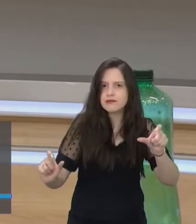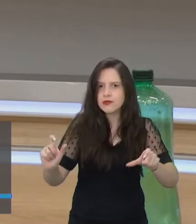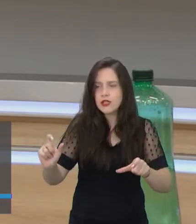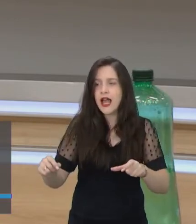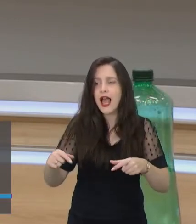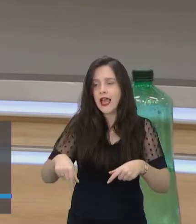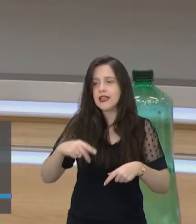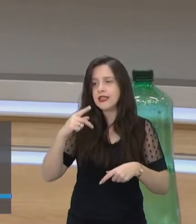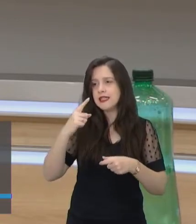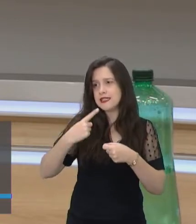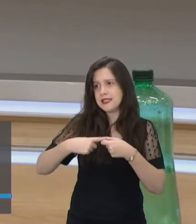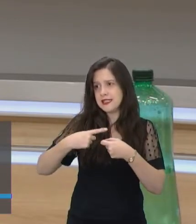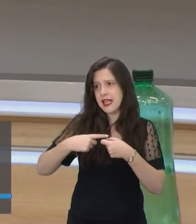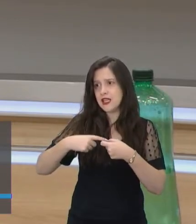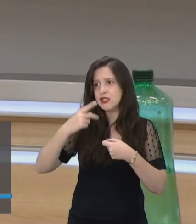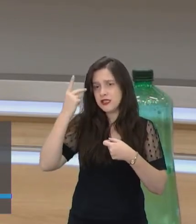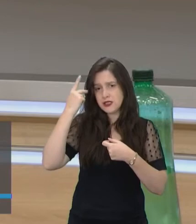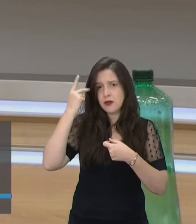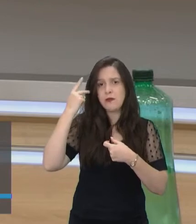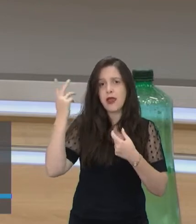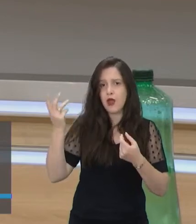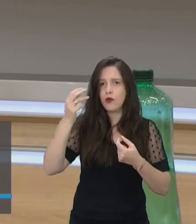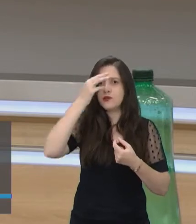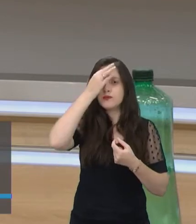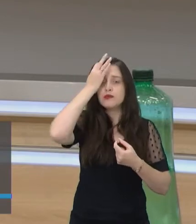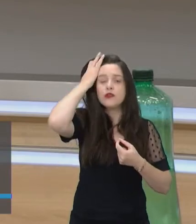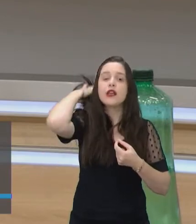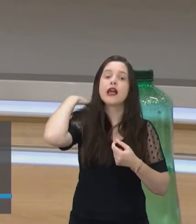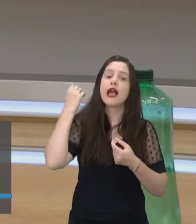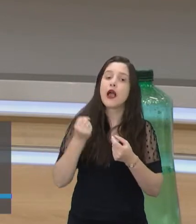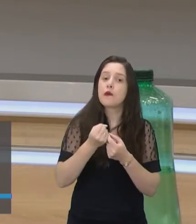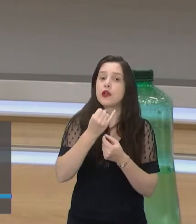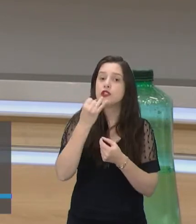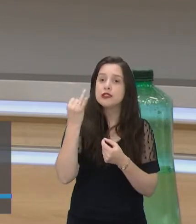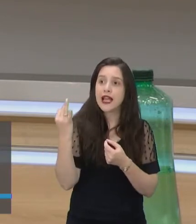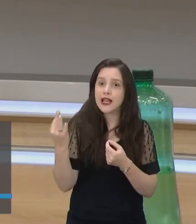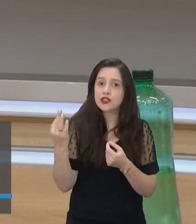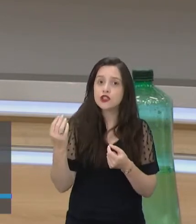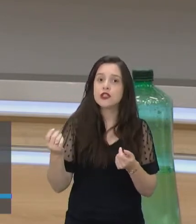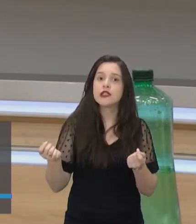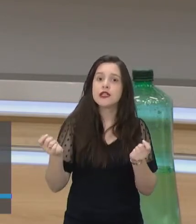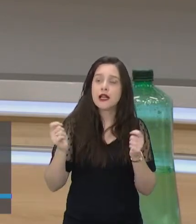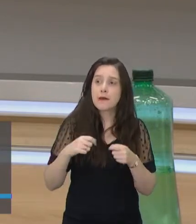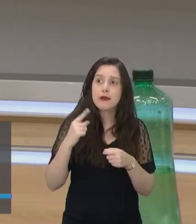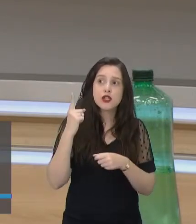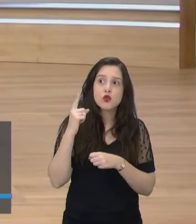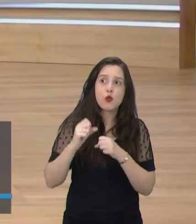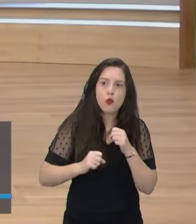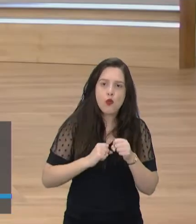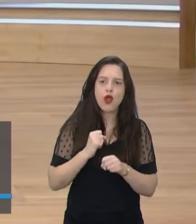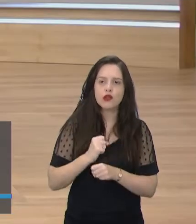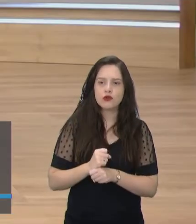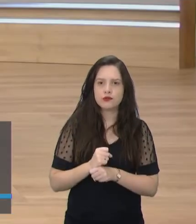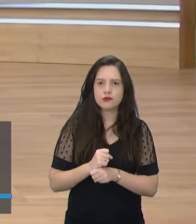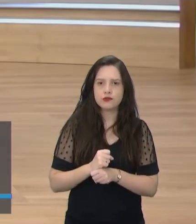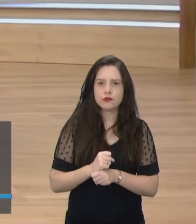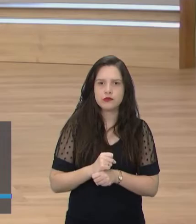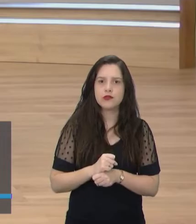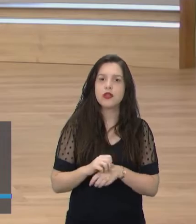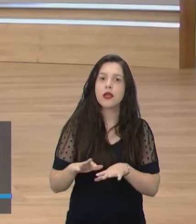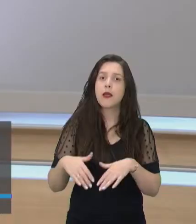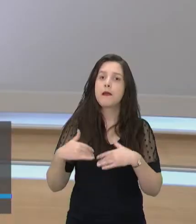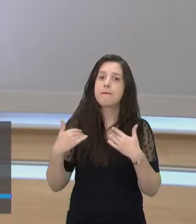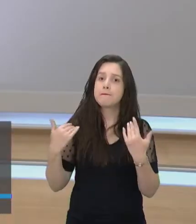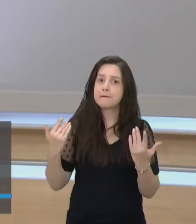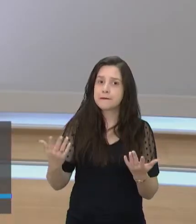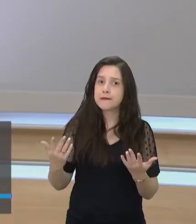São Paulo, a gente tem um número muito expressivo da quantidade de lixo que a gente gera em apenas um ano. Não, e além do mais, a gente tem que